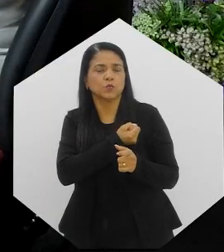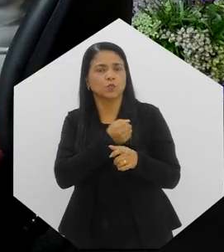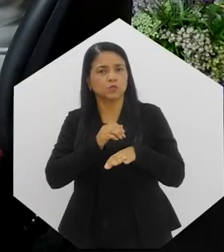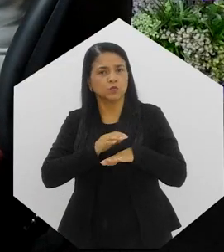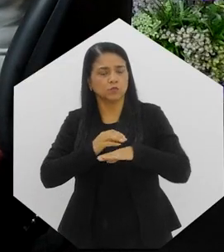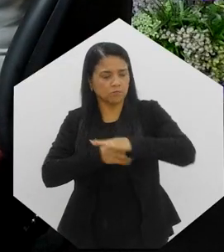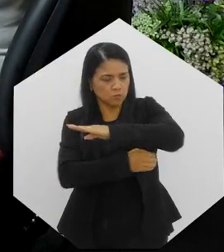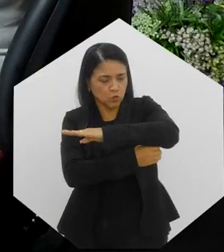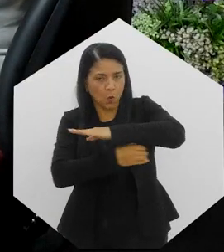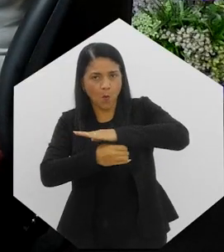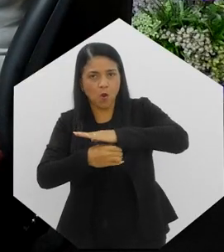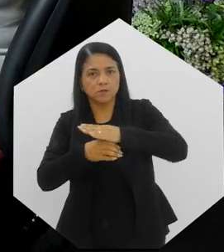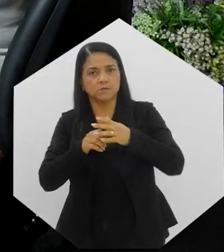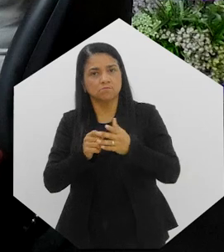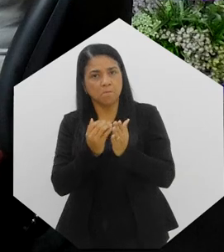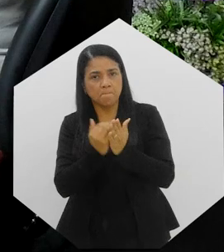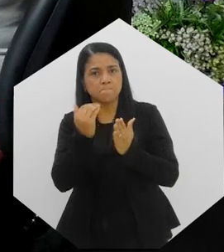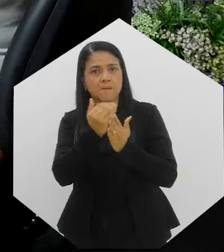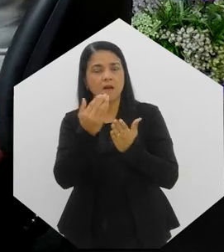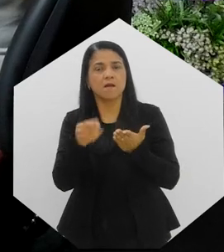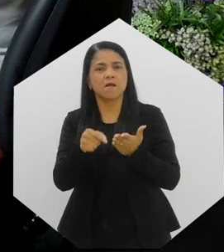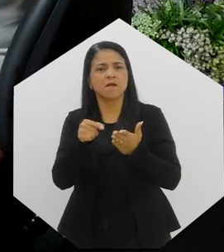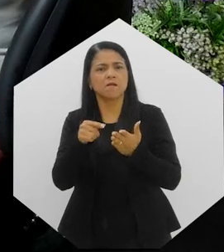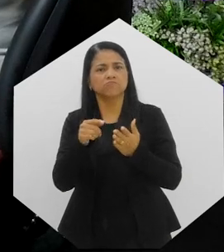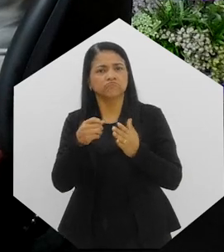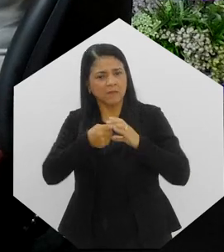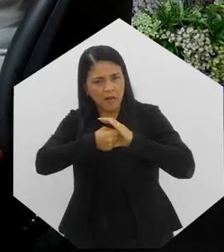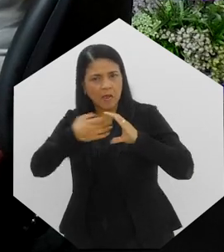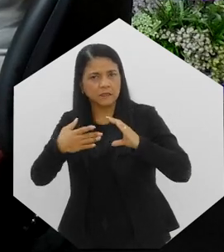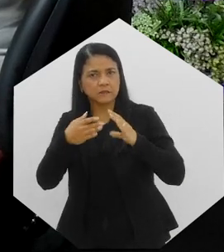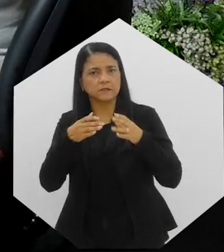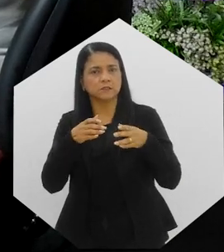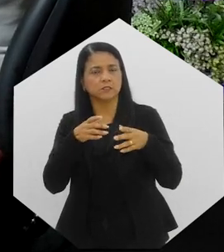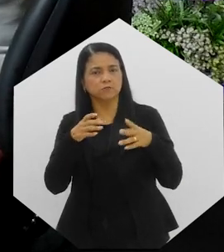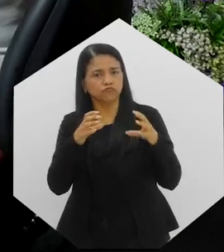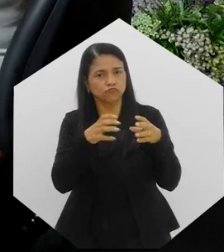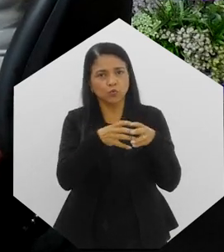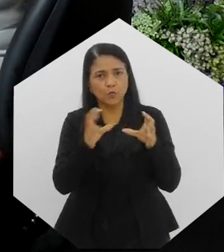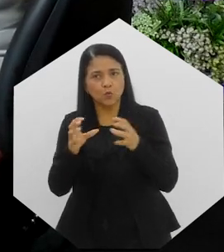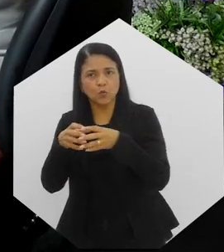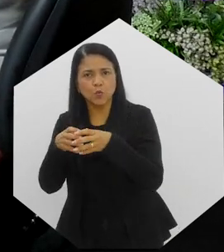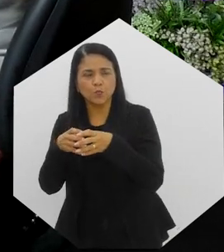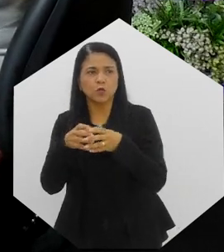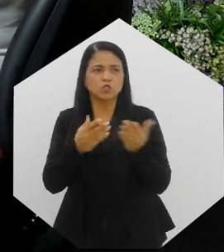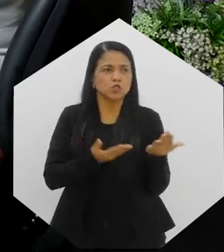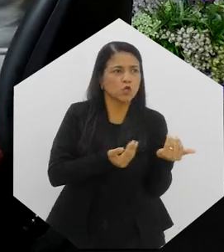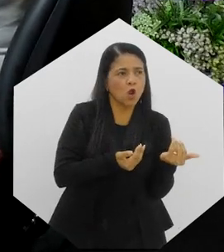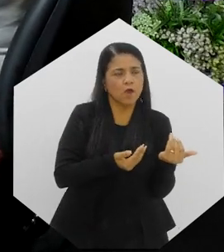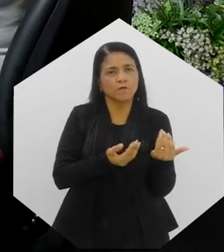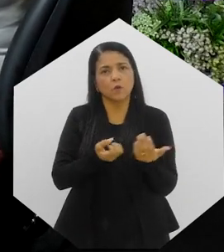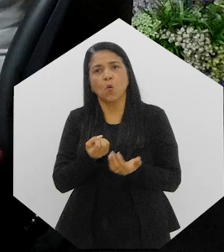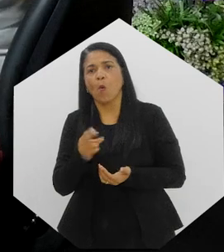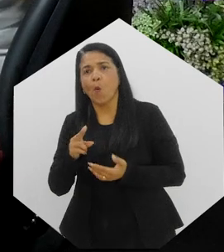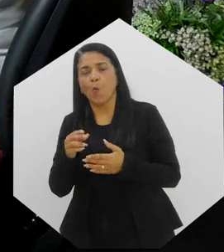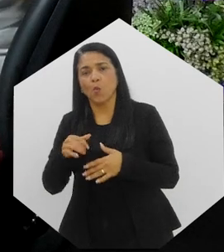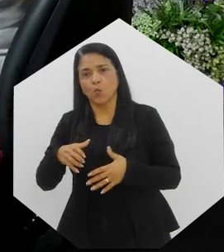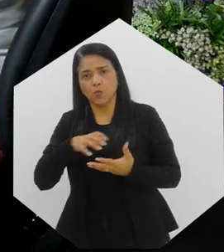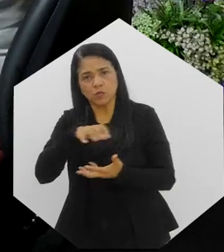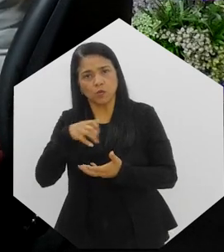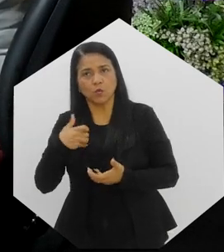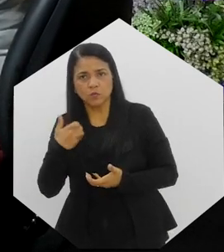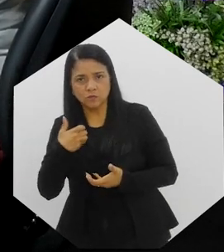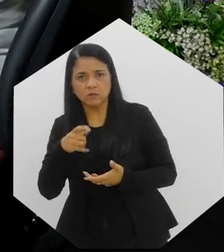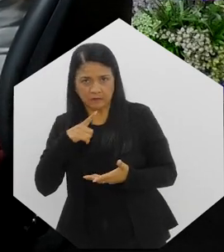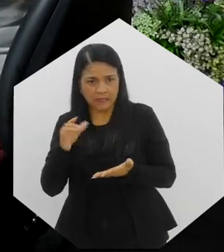Tem uma característica dessa população que aumentou, mais de jovem, mais de idoso? Existe